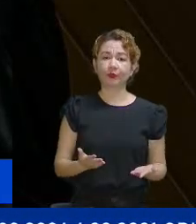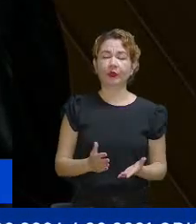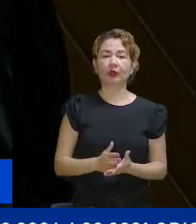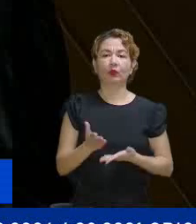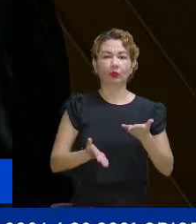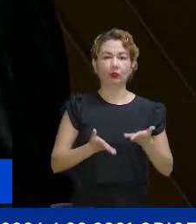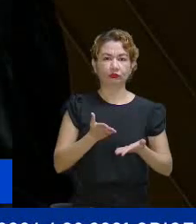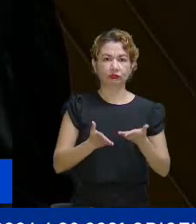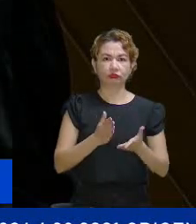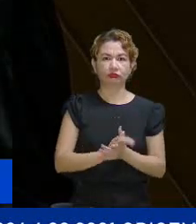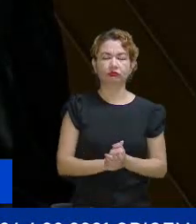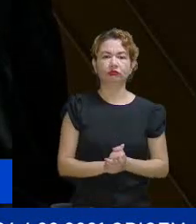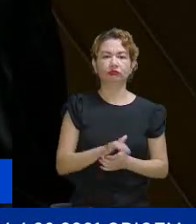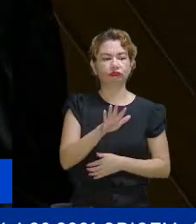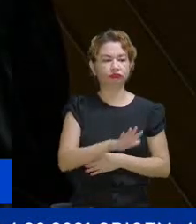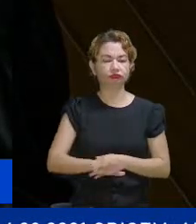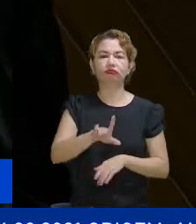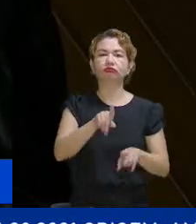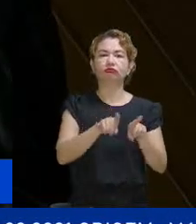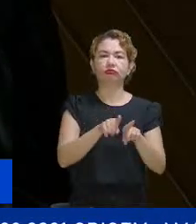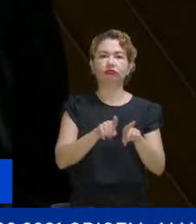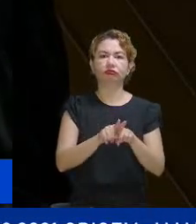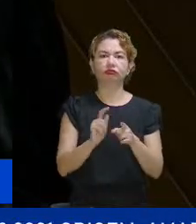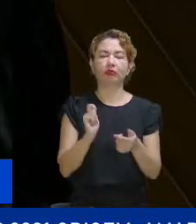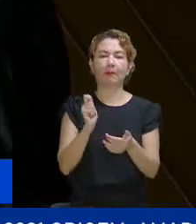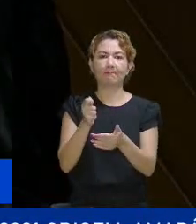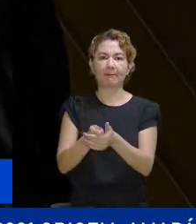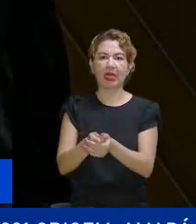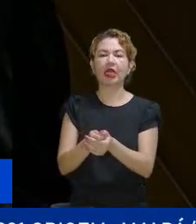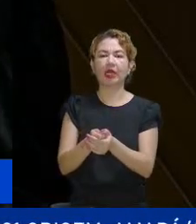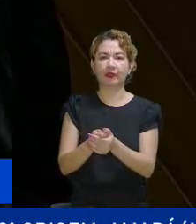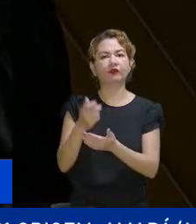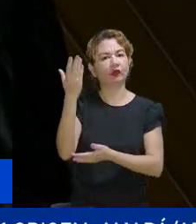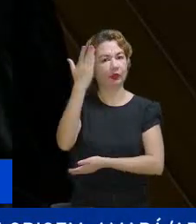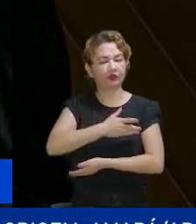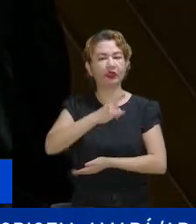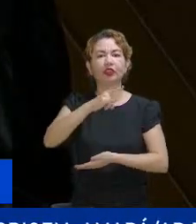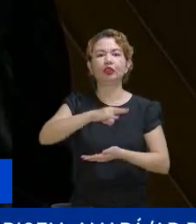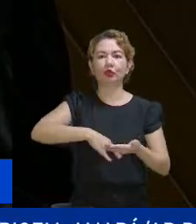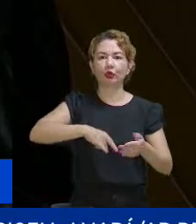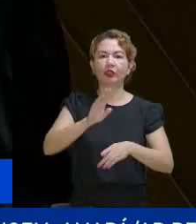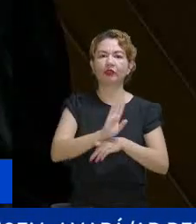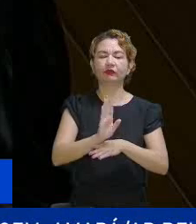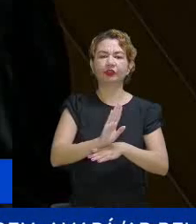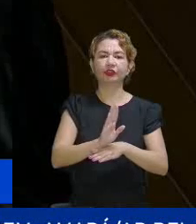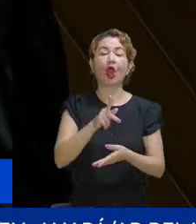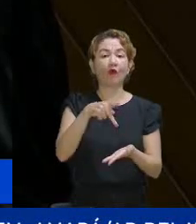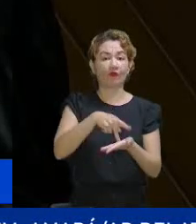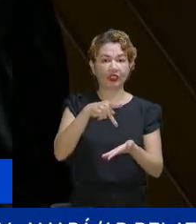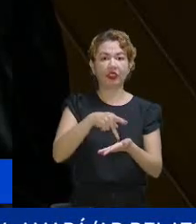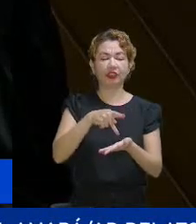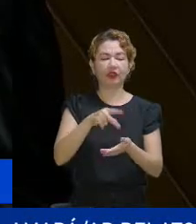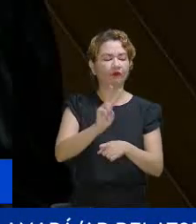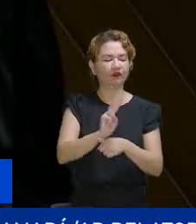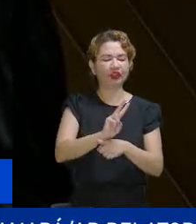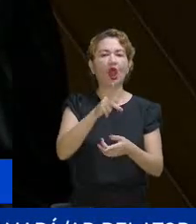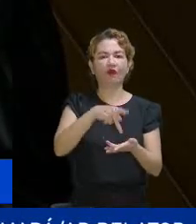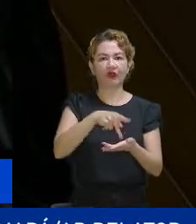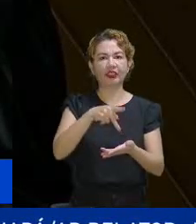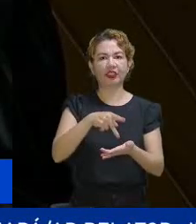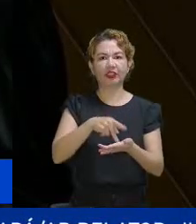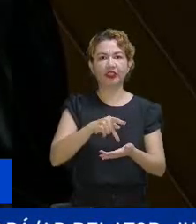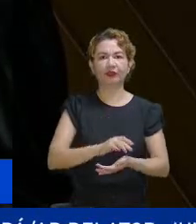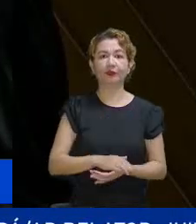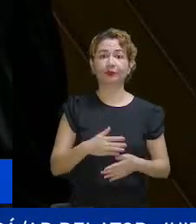de informação genérica, destaco que o gasto foi comprovado mediante documento fiscal idôneo, por meio do qual é possível